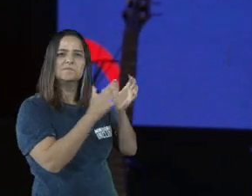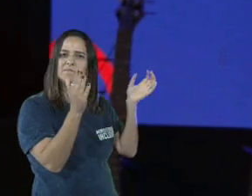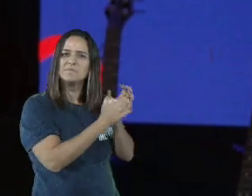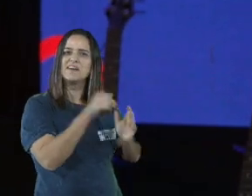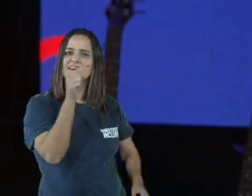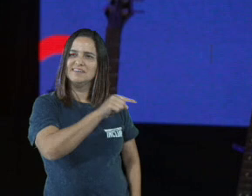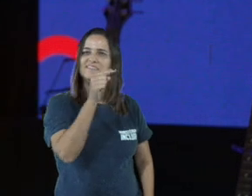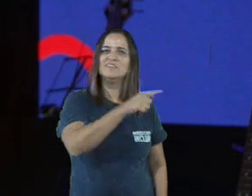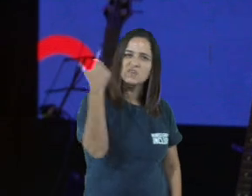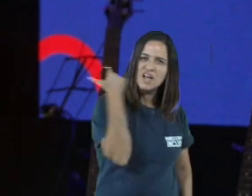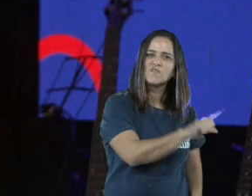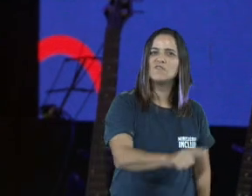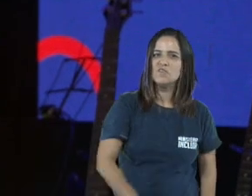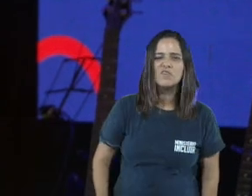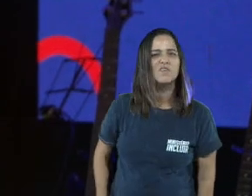fazer